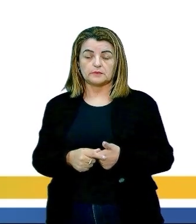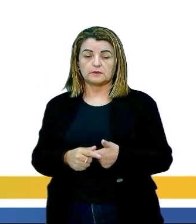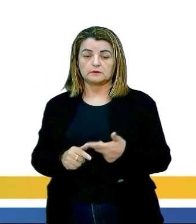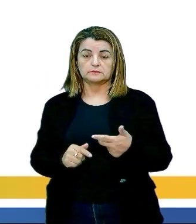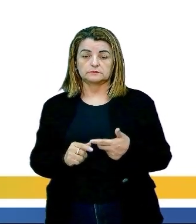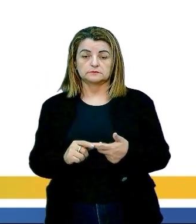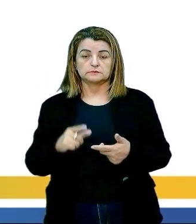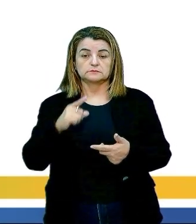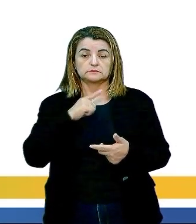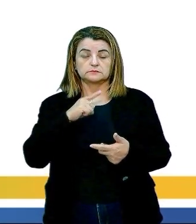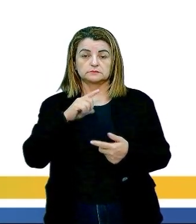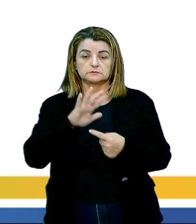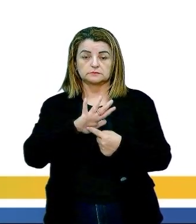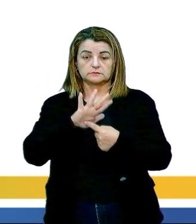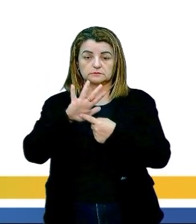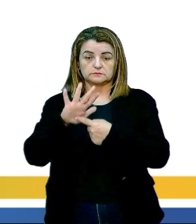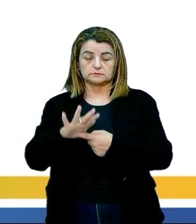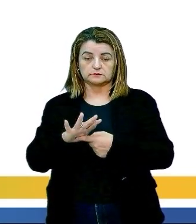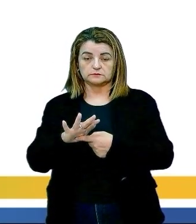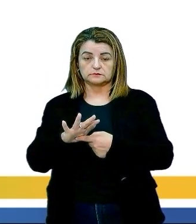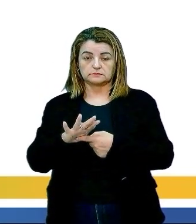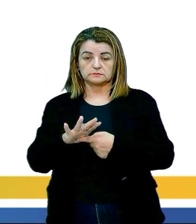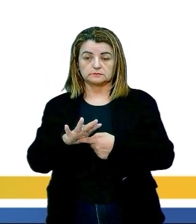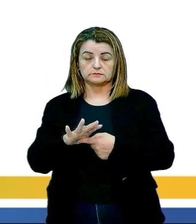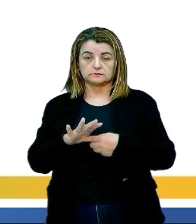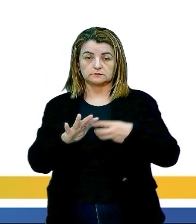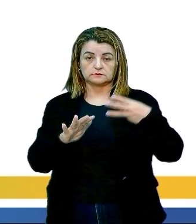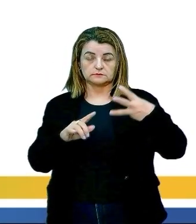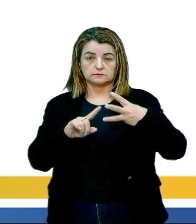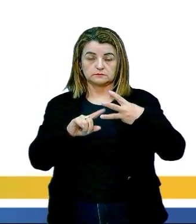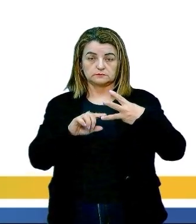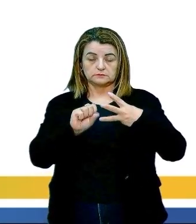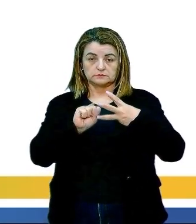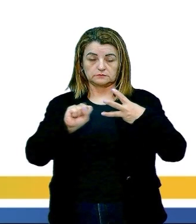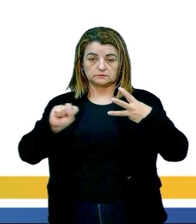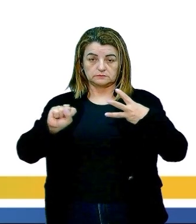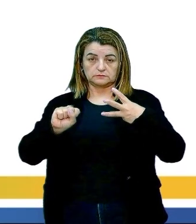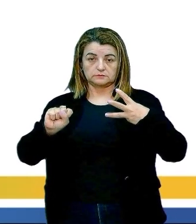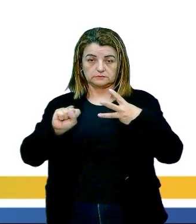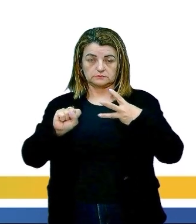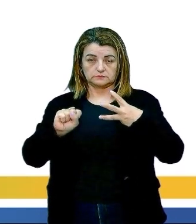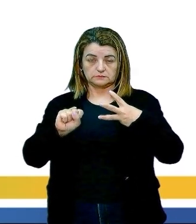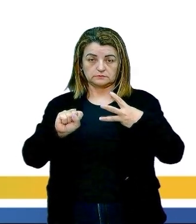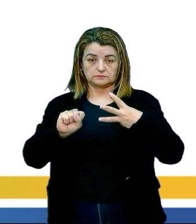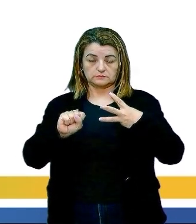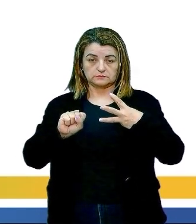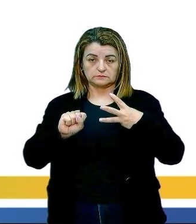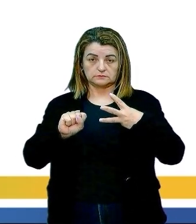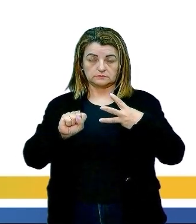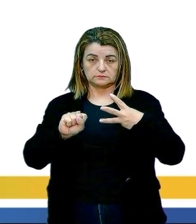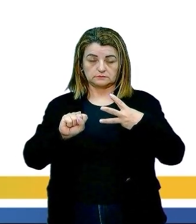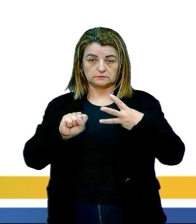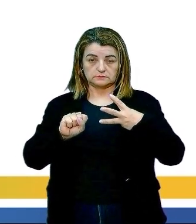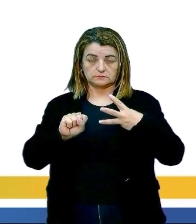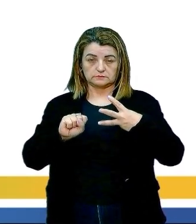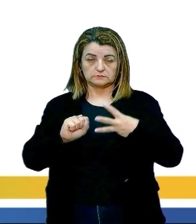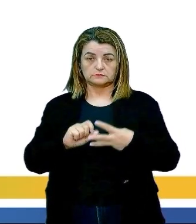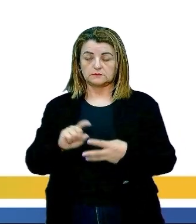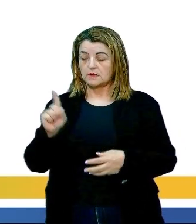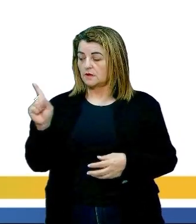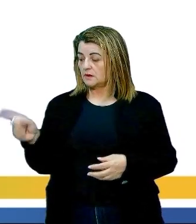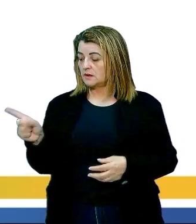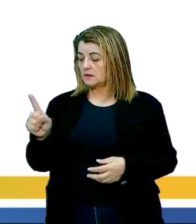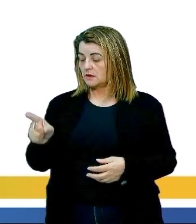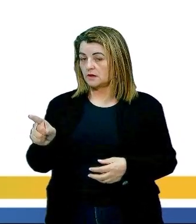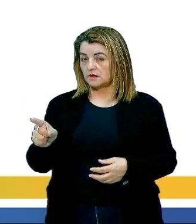nós temos um destaque para a terceira pessoa do singular, que seria ele, ela e ele, ela para